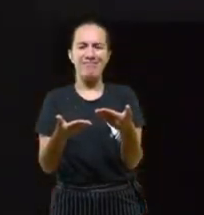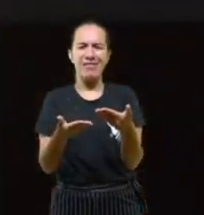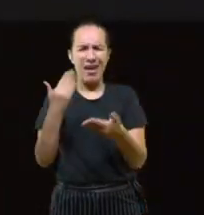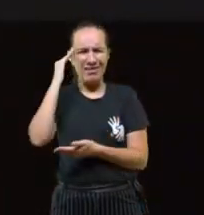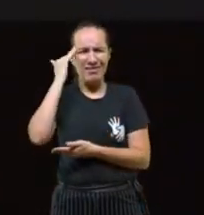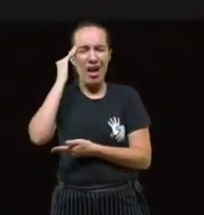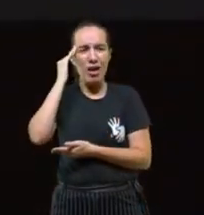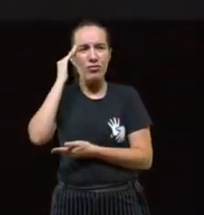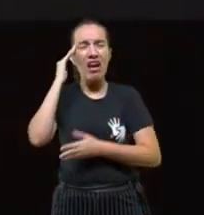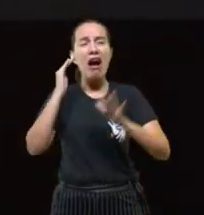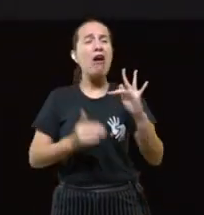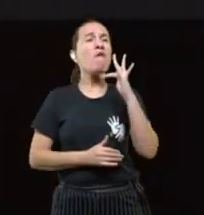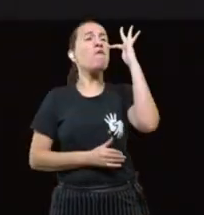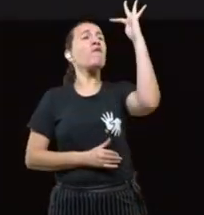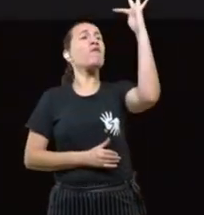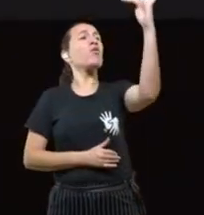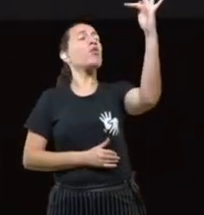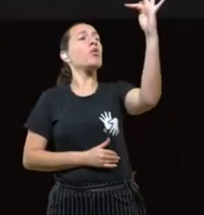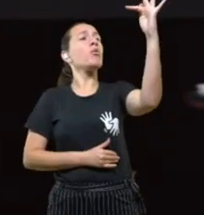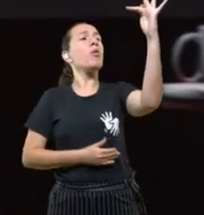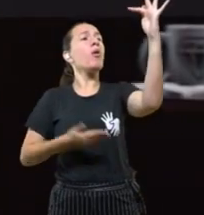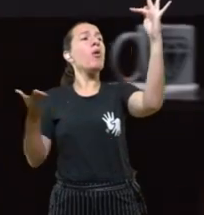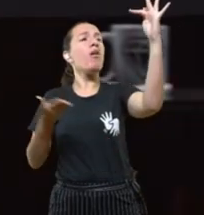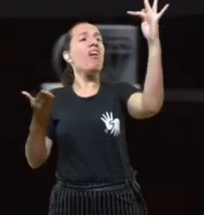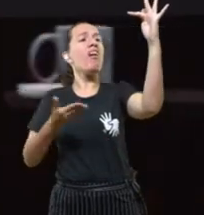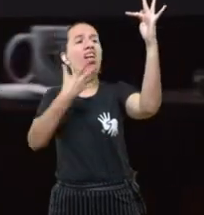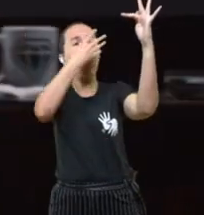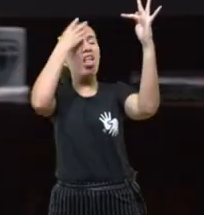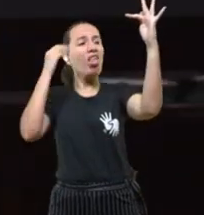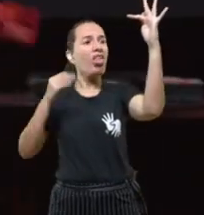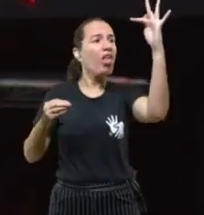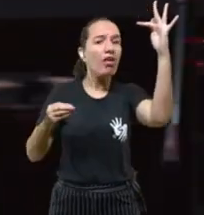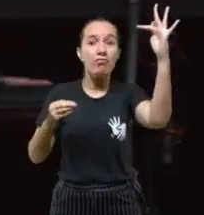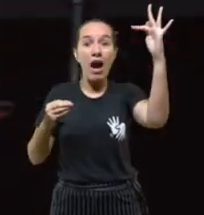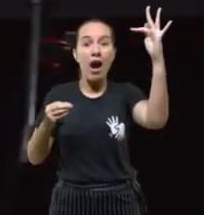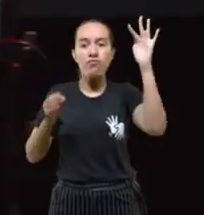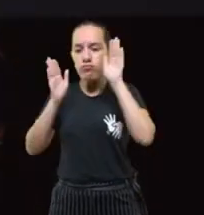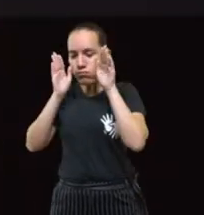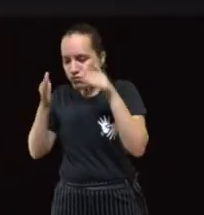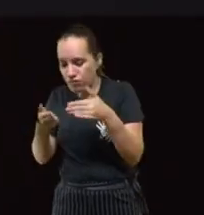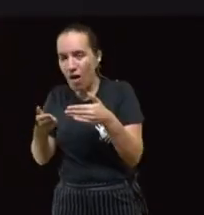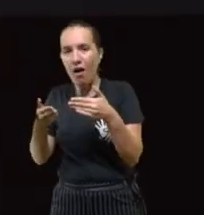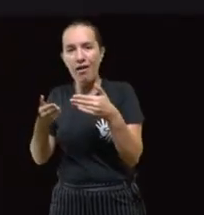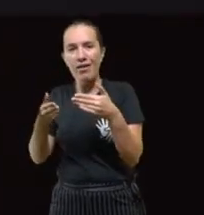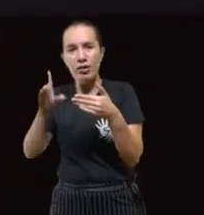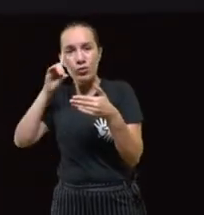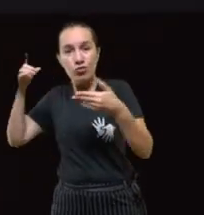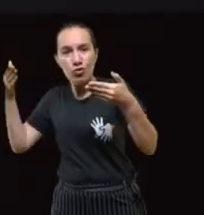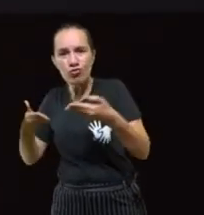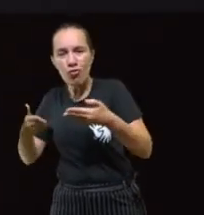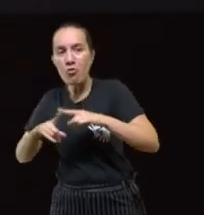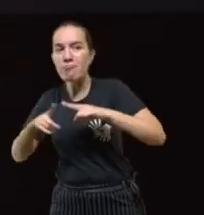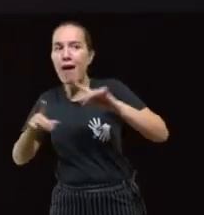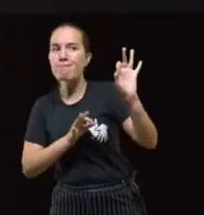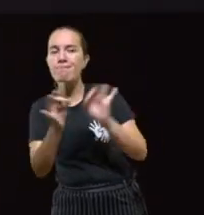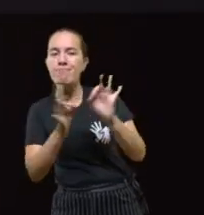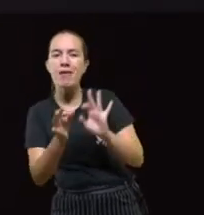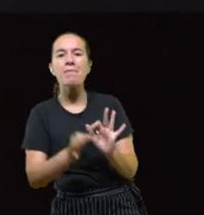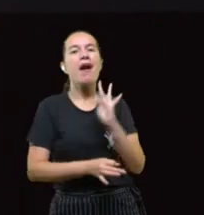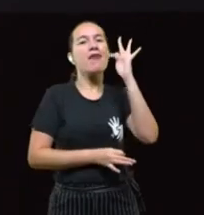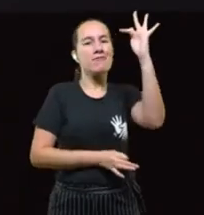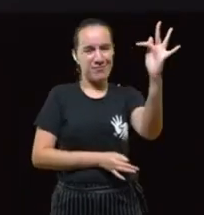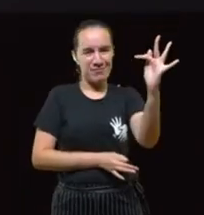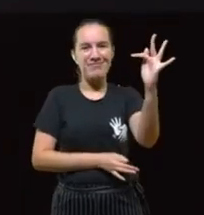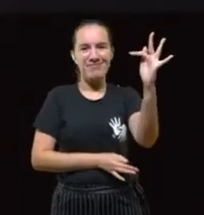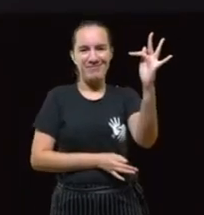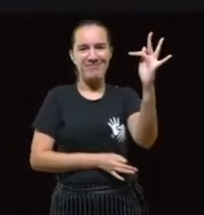sabe, eu acho que pelo Espírito, uns de vocês já consegui dizer: ah, é